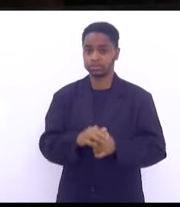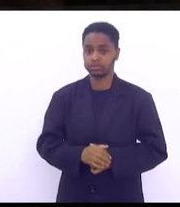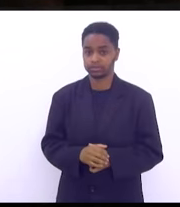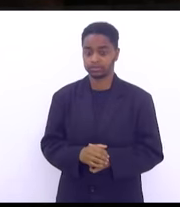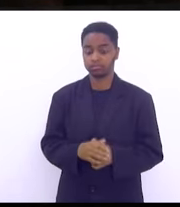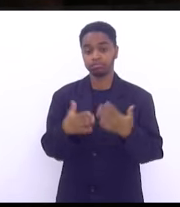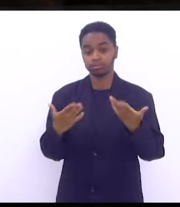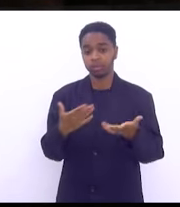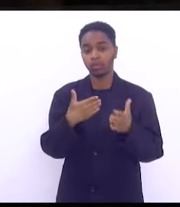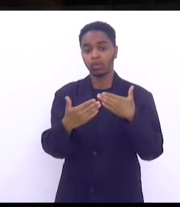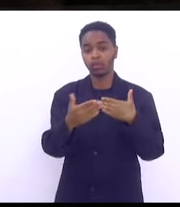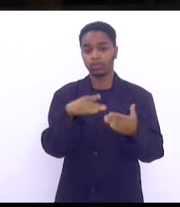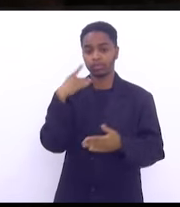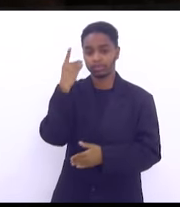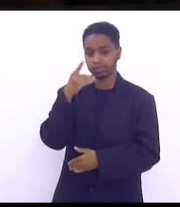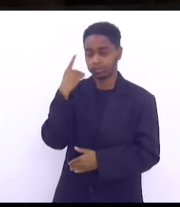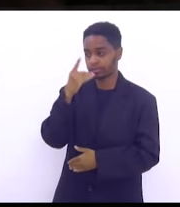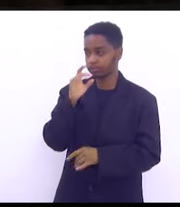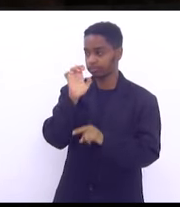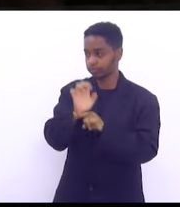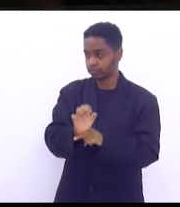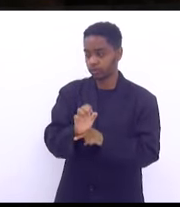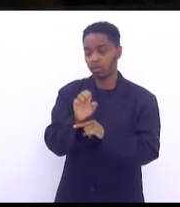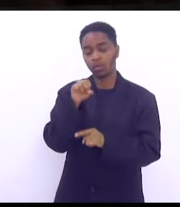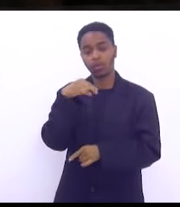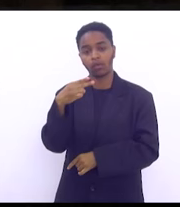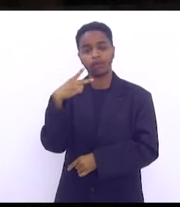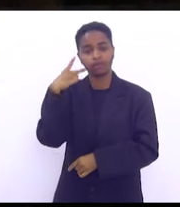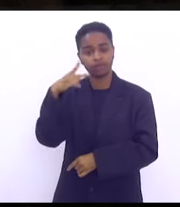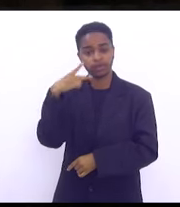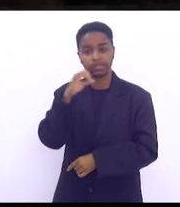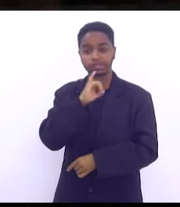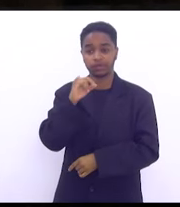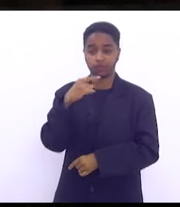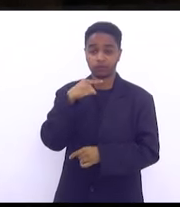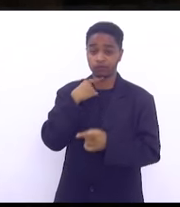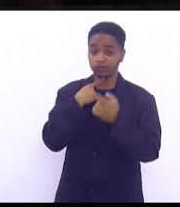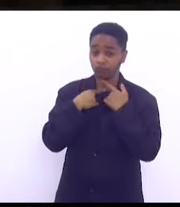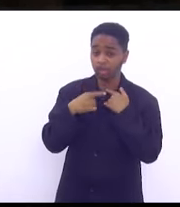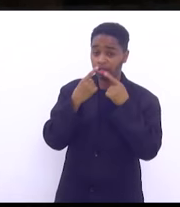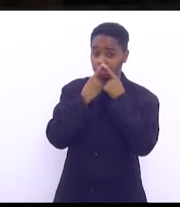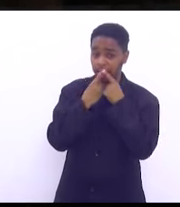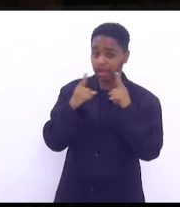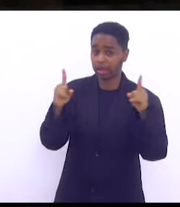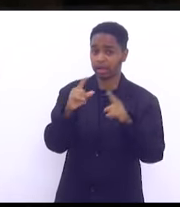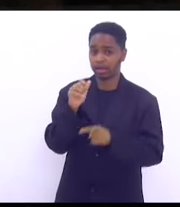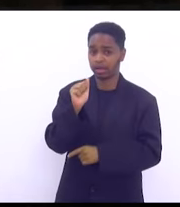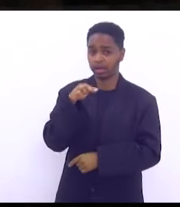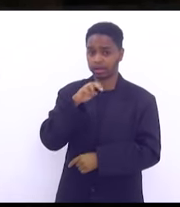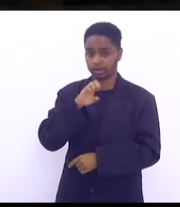Qualquer deputado estadual ou vereador que queira fazer qualquer reclamação à ANEEL,